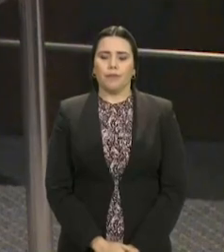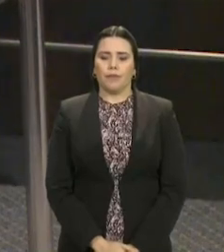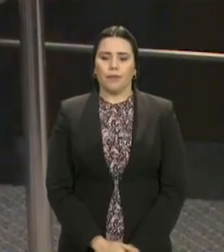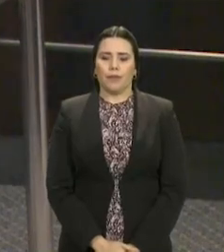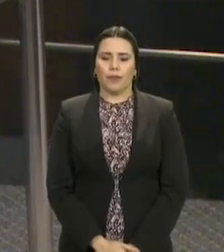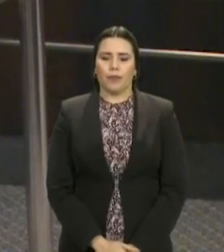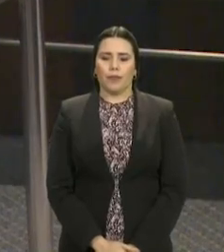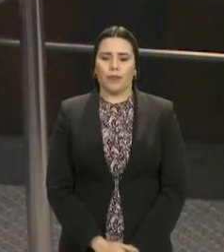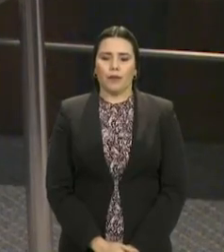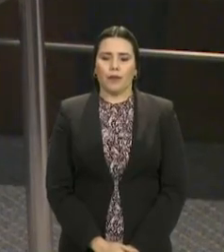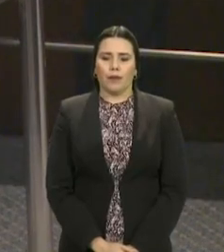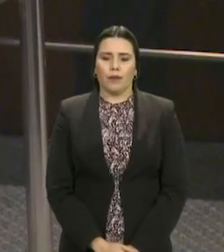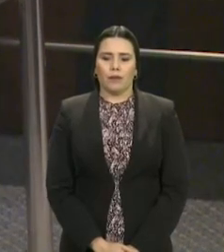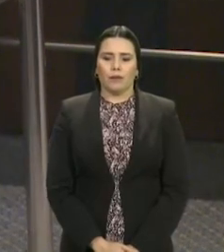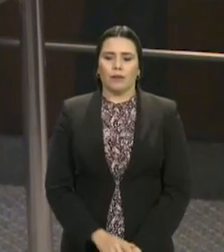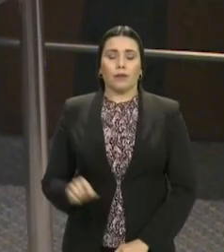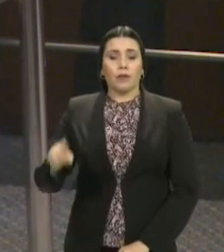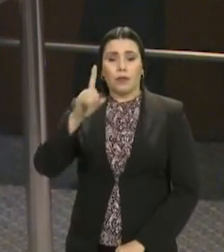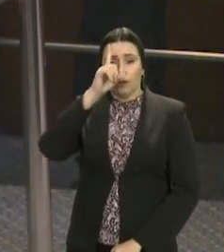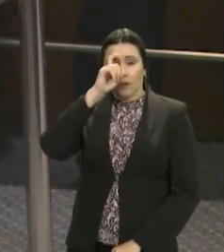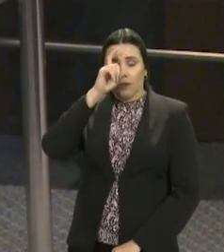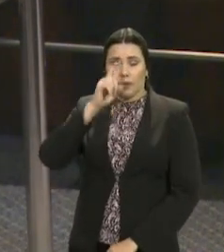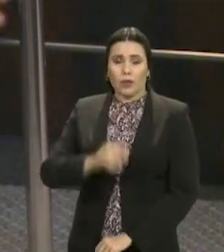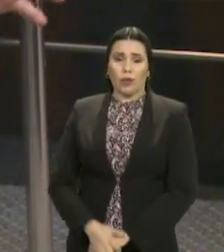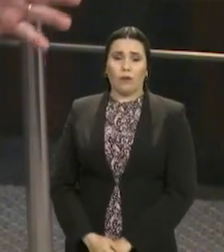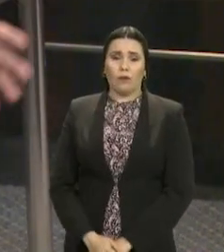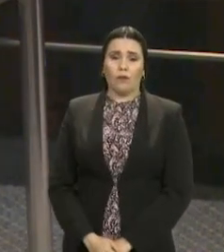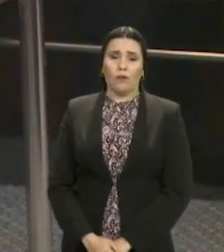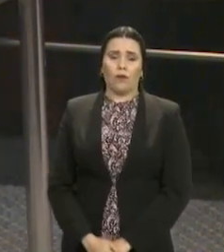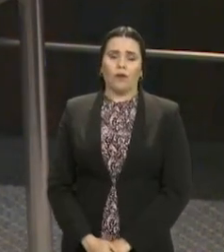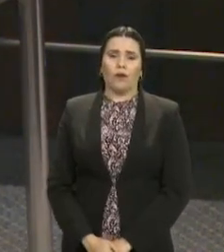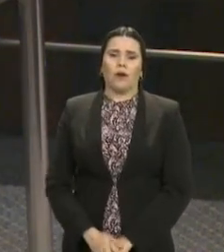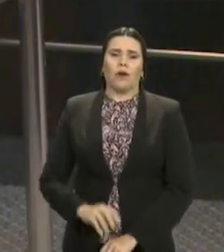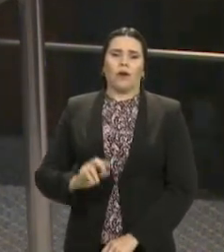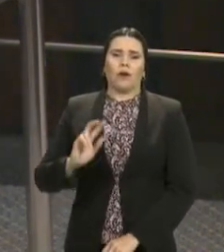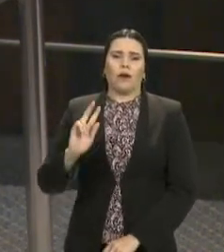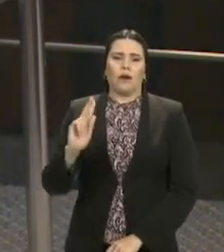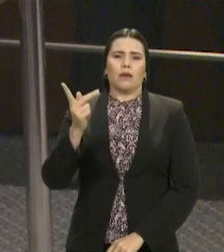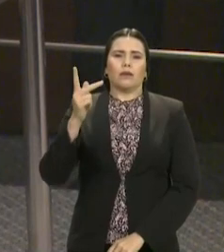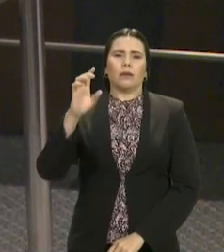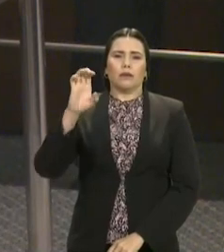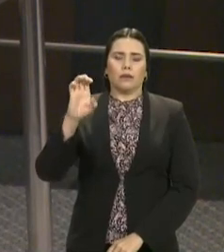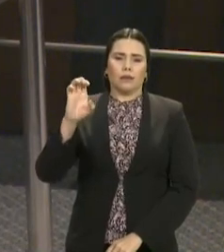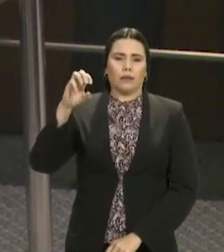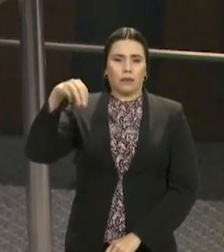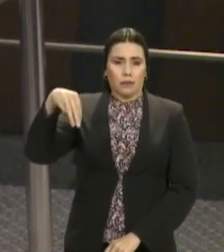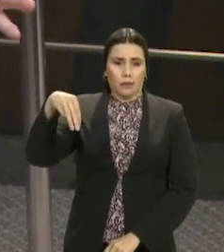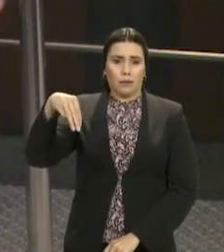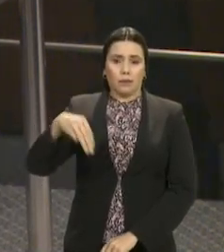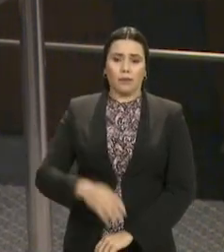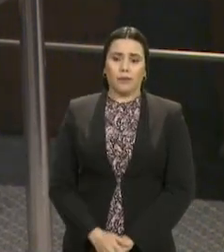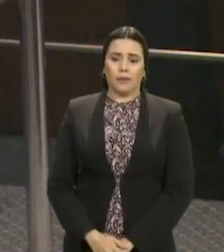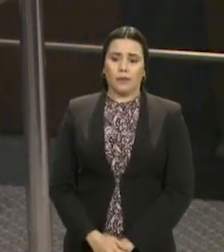no Hospital Carlos Macieira, e hoje nós temos praticamente em todo o estado.